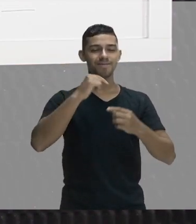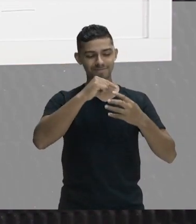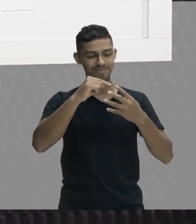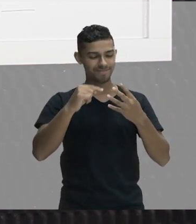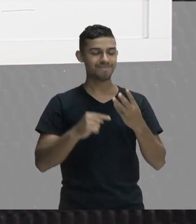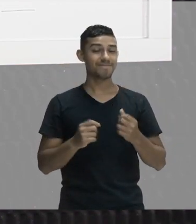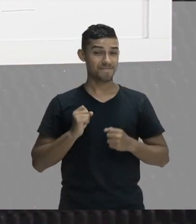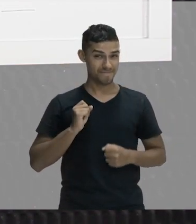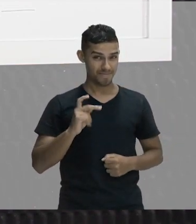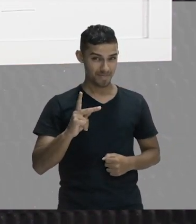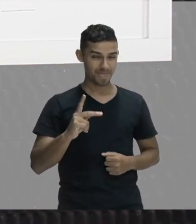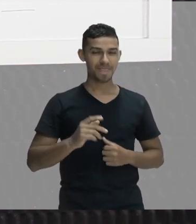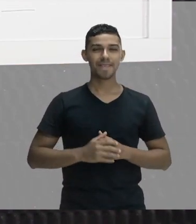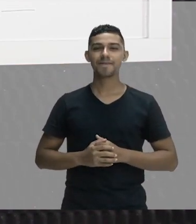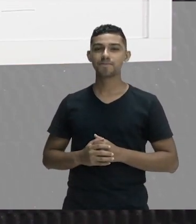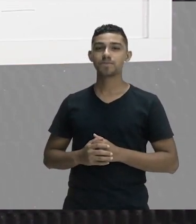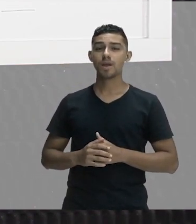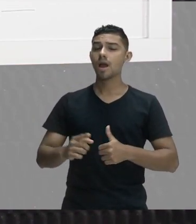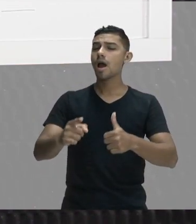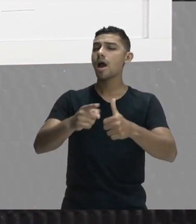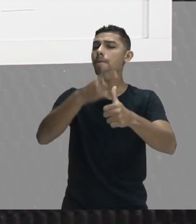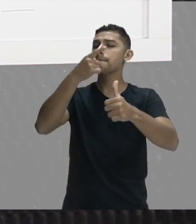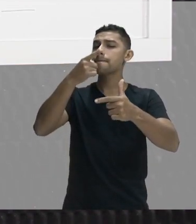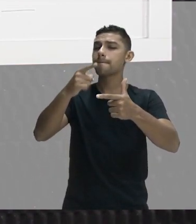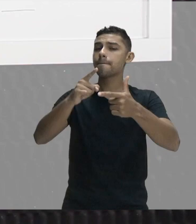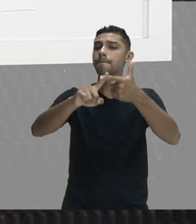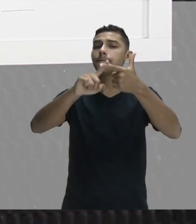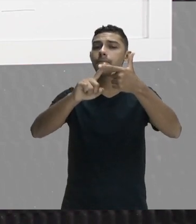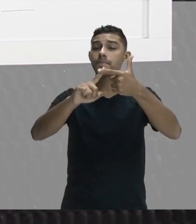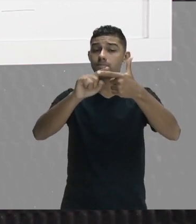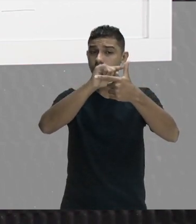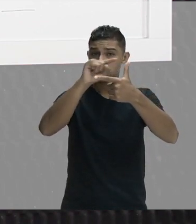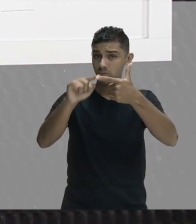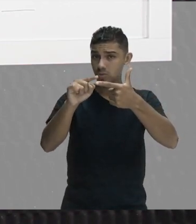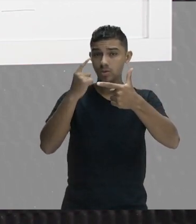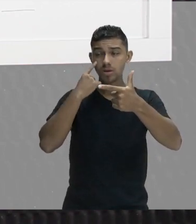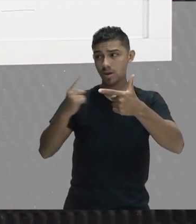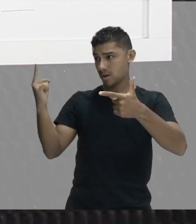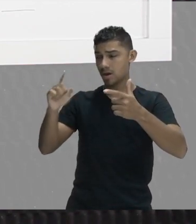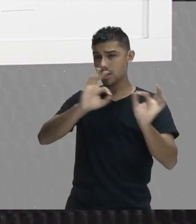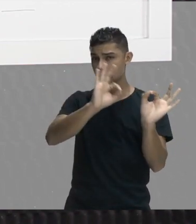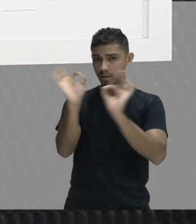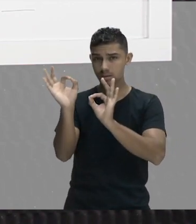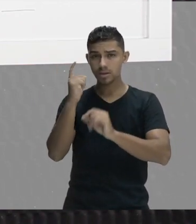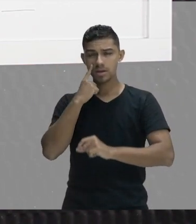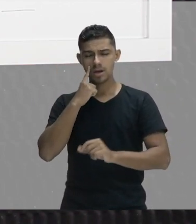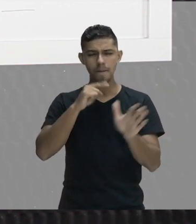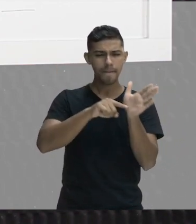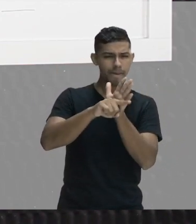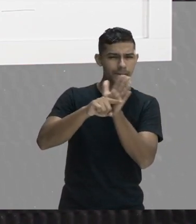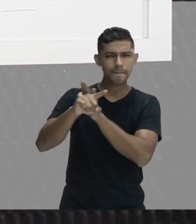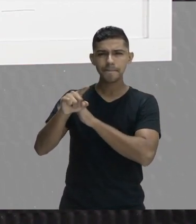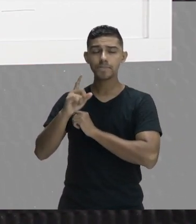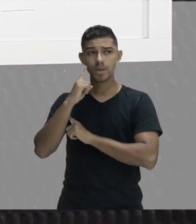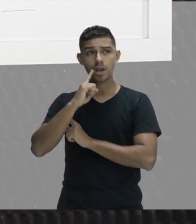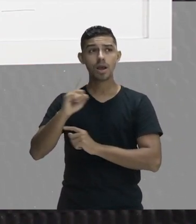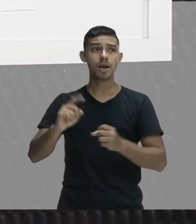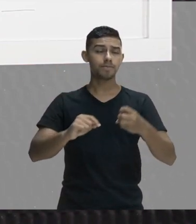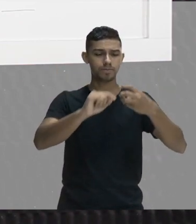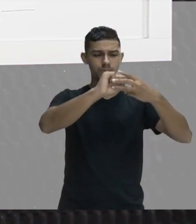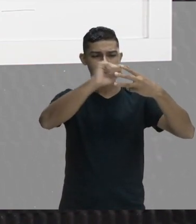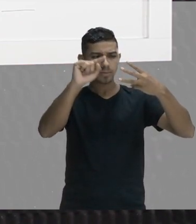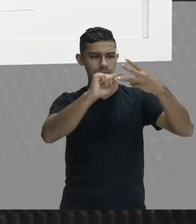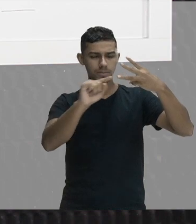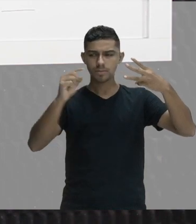coloquei primeiro aqui 2 situações para a gente analisar. Tá? Para a gente fazer a árvore de